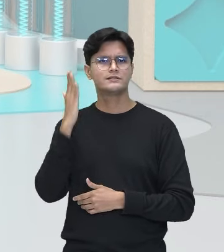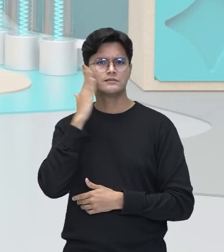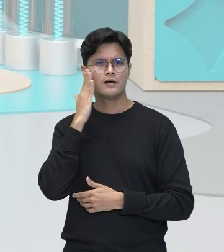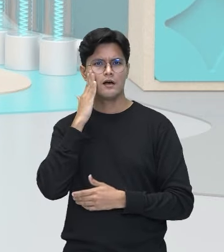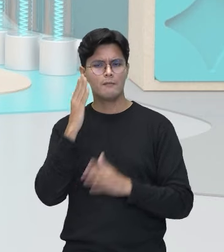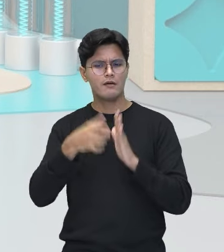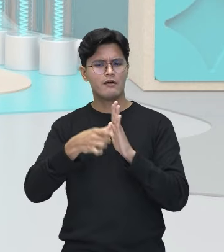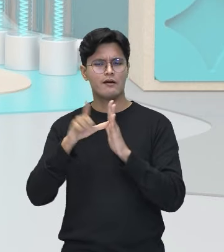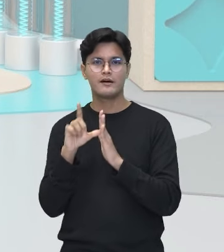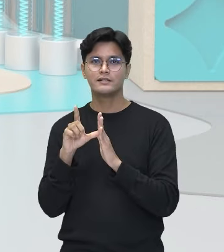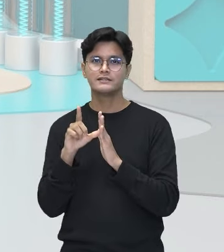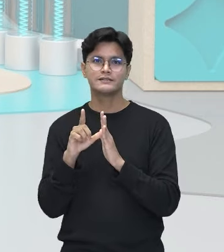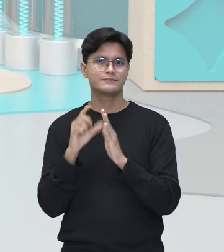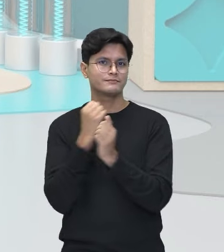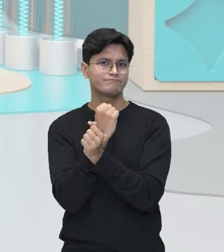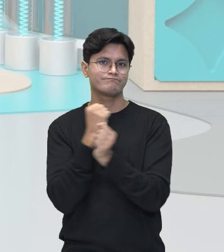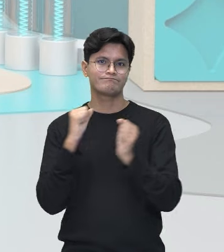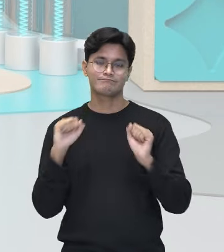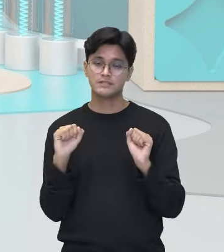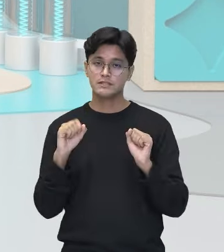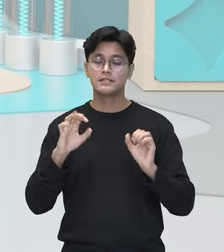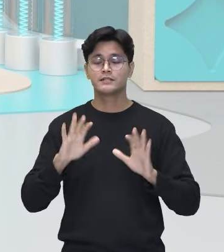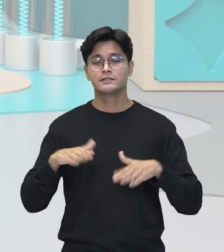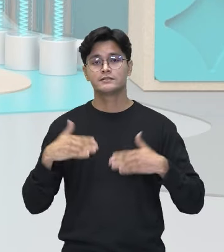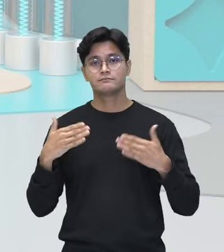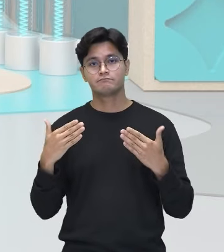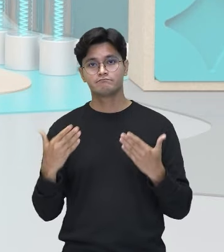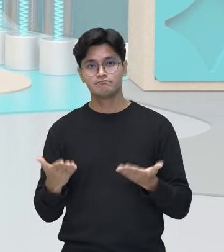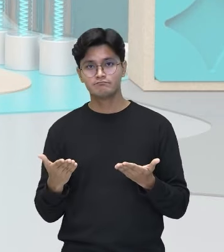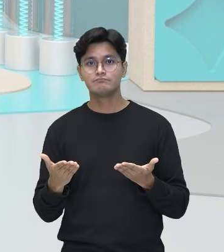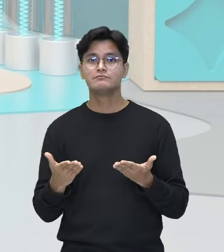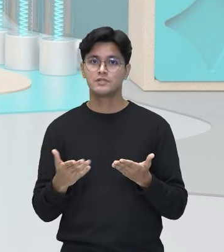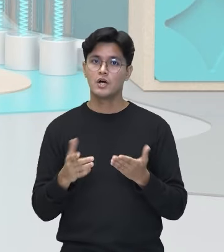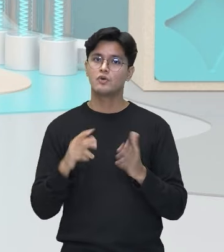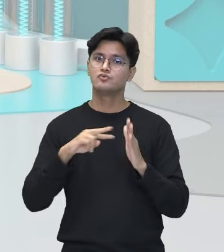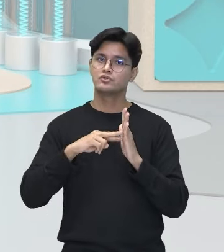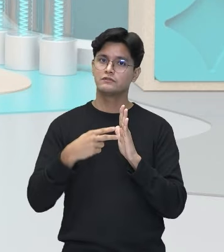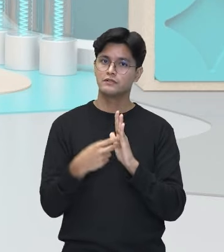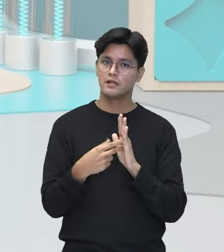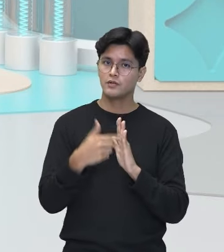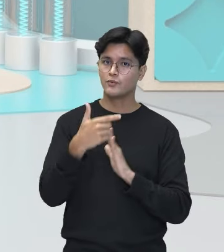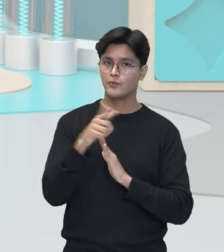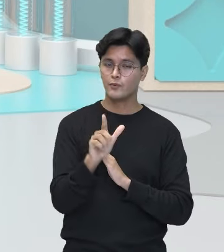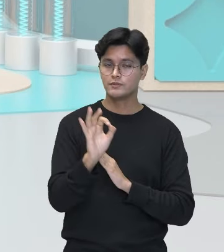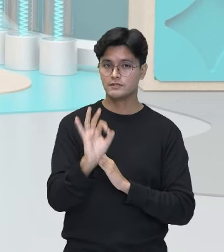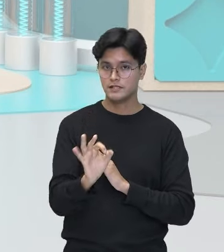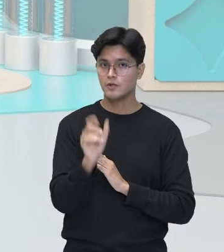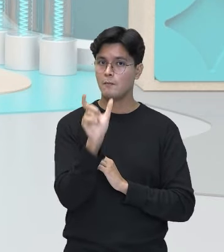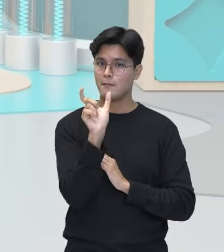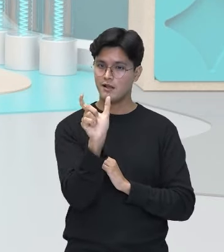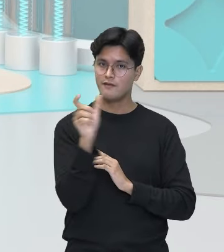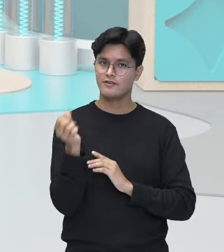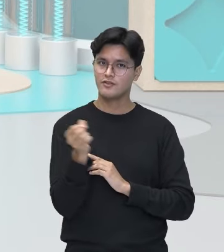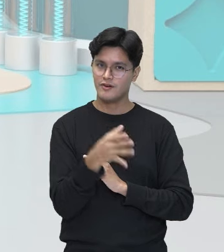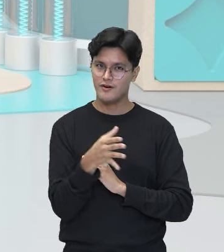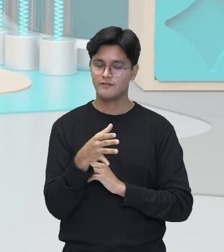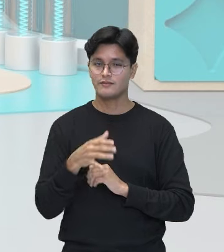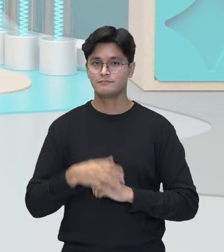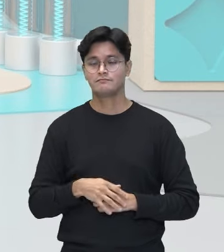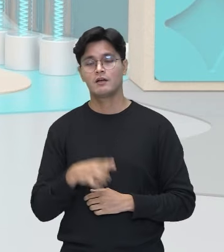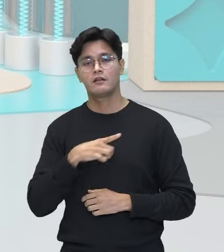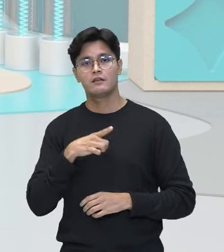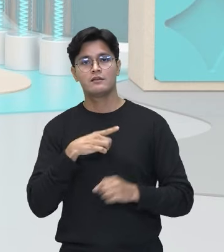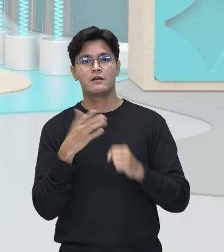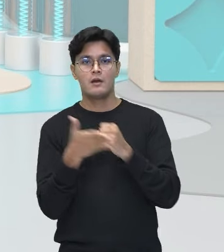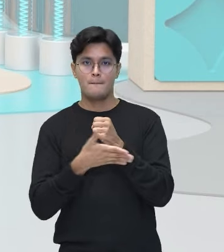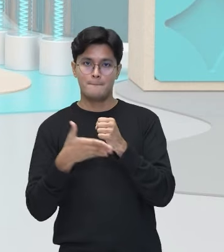prever. Quando eu coloquei o able lá no final, ficou imprevisível, certo? Então, eu tenho a minha base